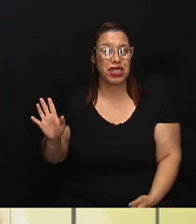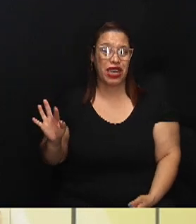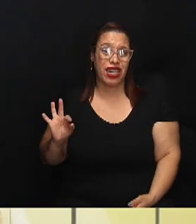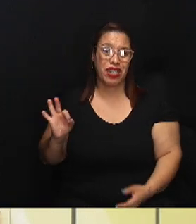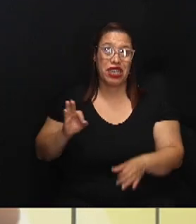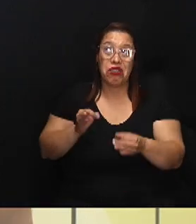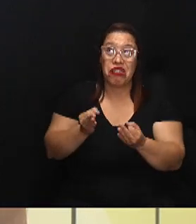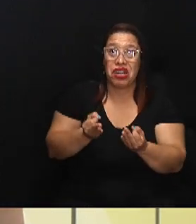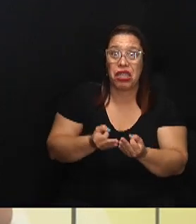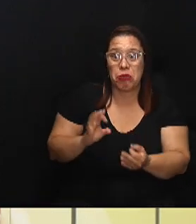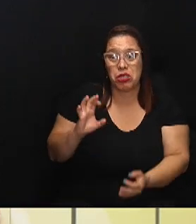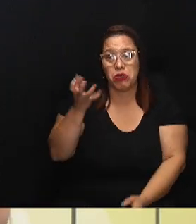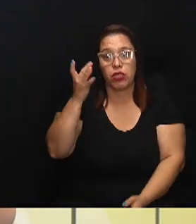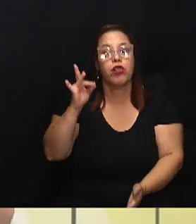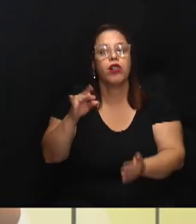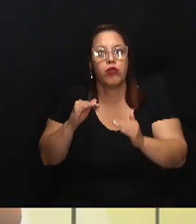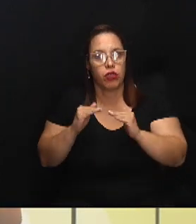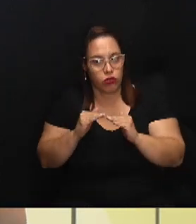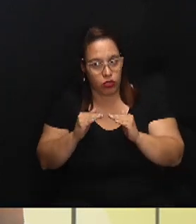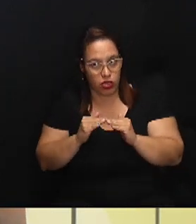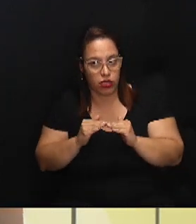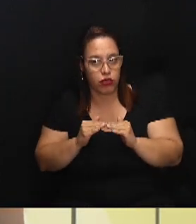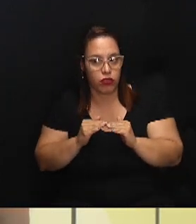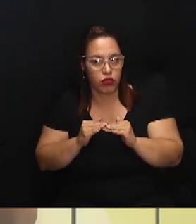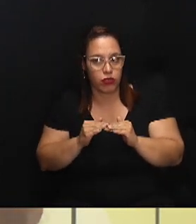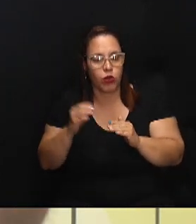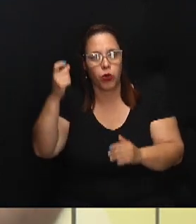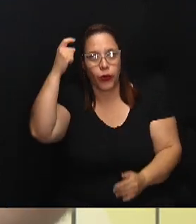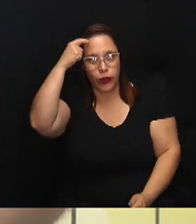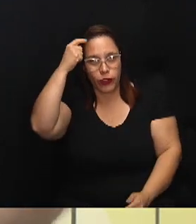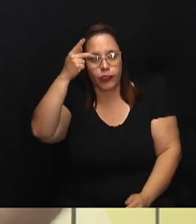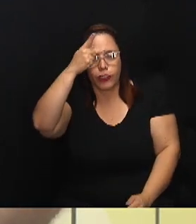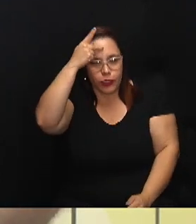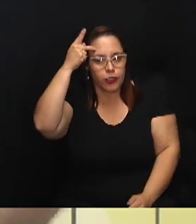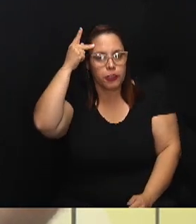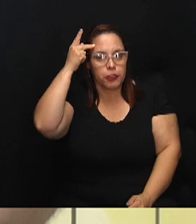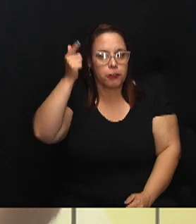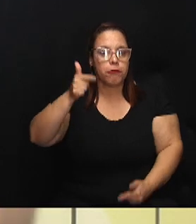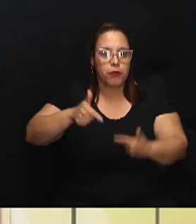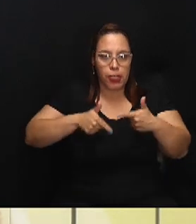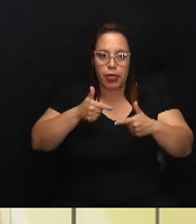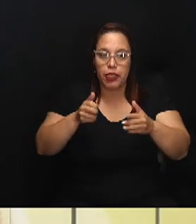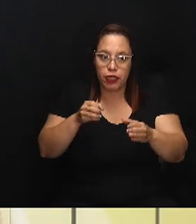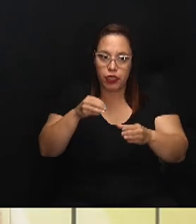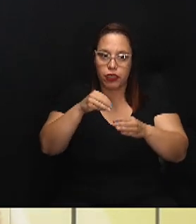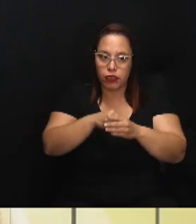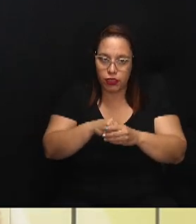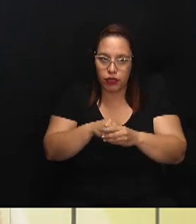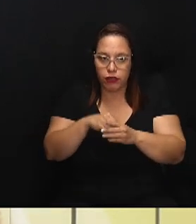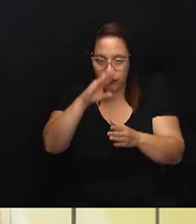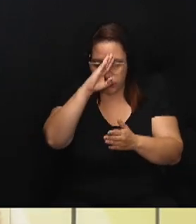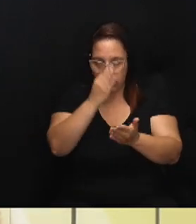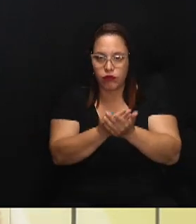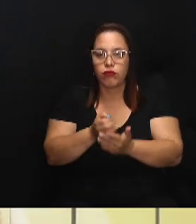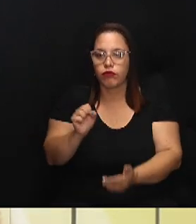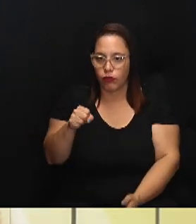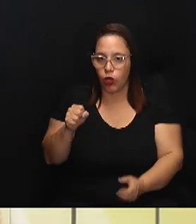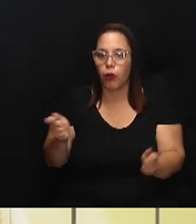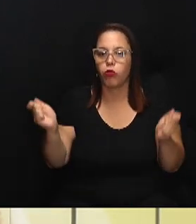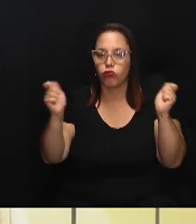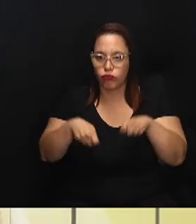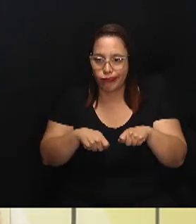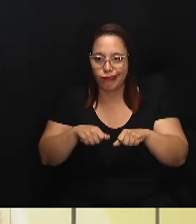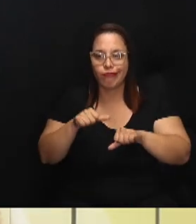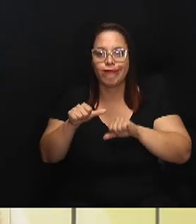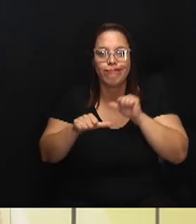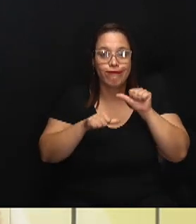mas com certeza, né? Se houver uma conscientização das pessoas e começarem a trabalhar em cima disso, né? Eu acredito que sim, eu acredito que é possível